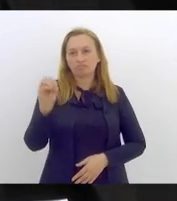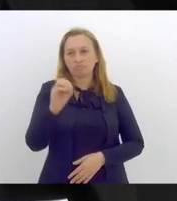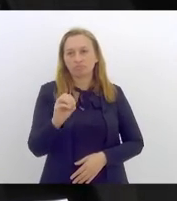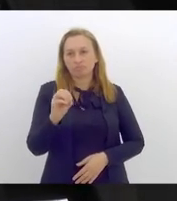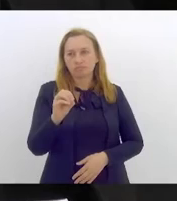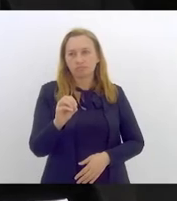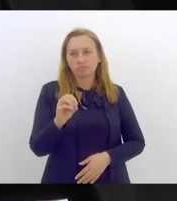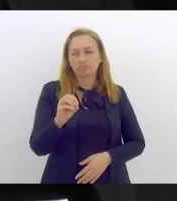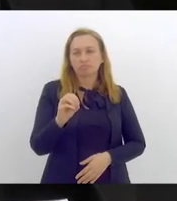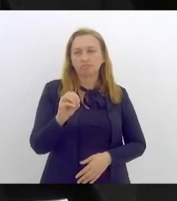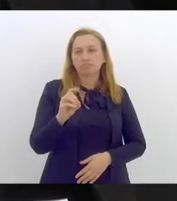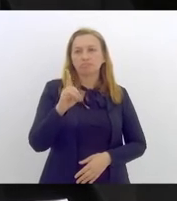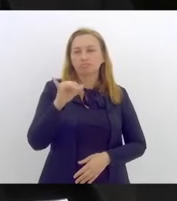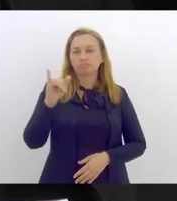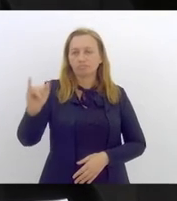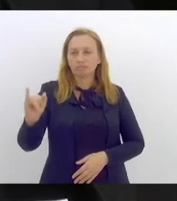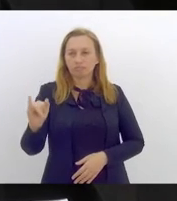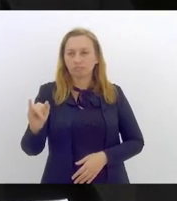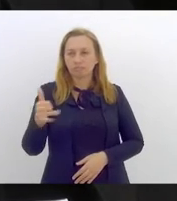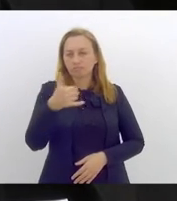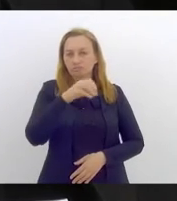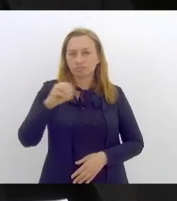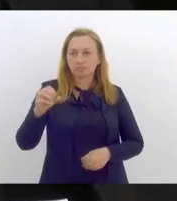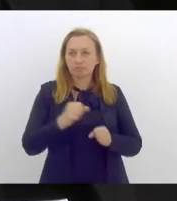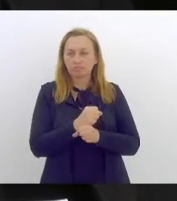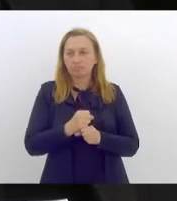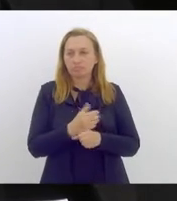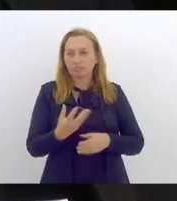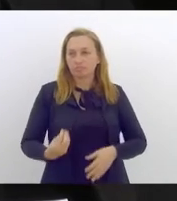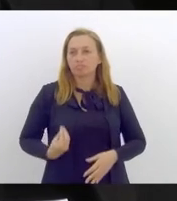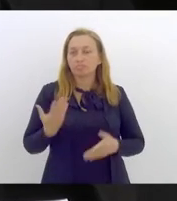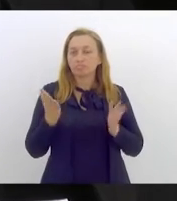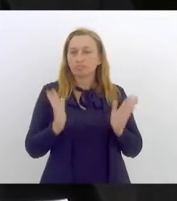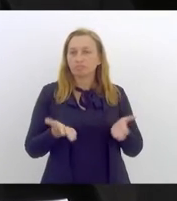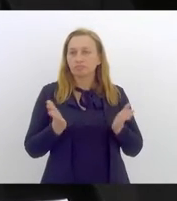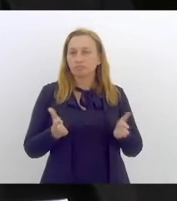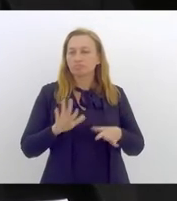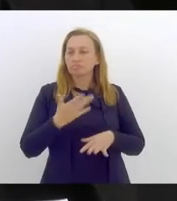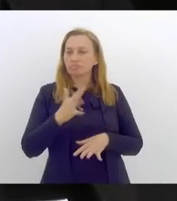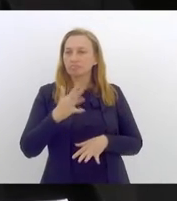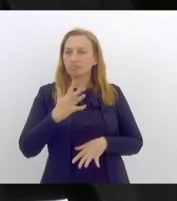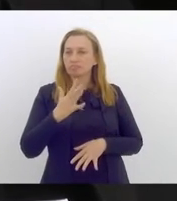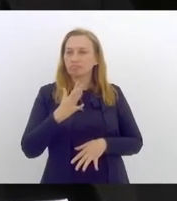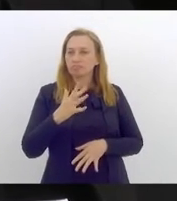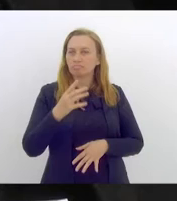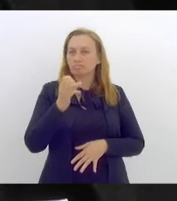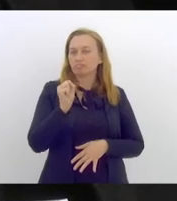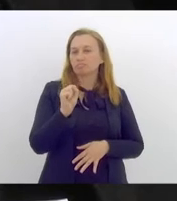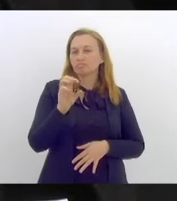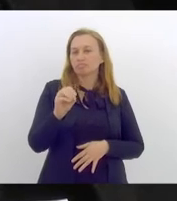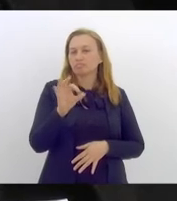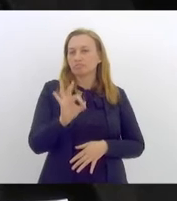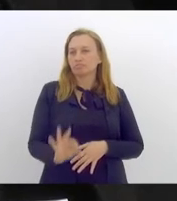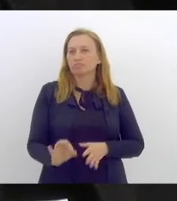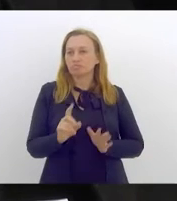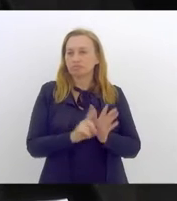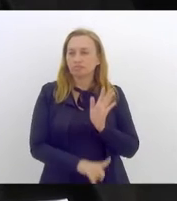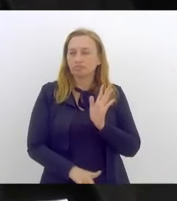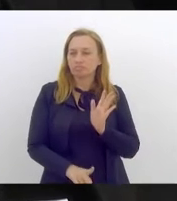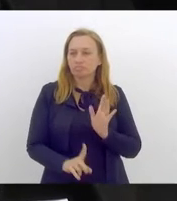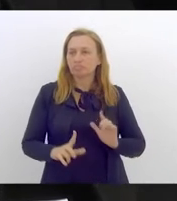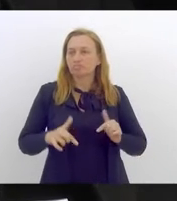Ribeiro, falei sobre ele hoje no expediente inicial. E, no entanto, uma programação de mais ou menos 80% de redução na